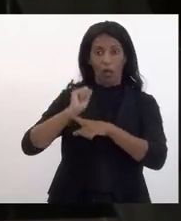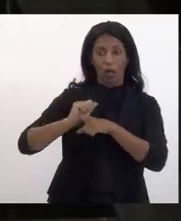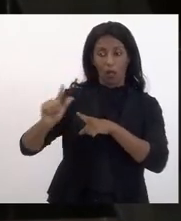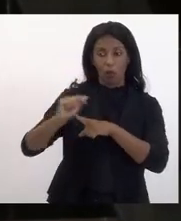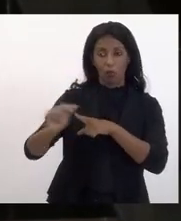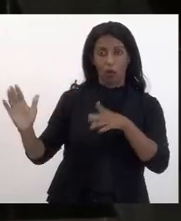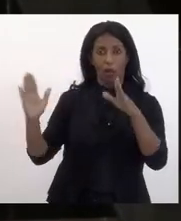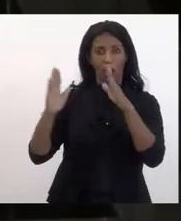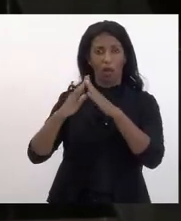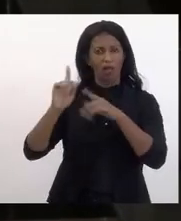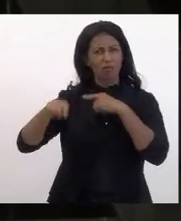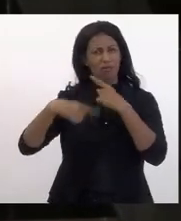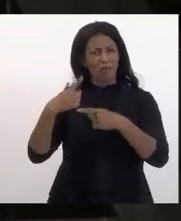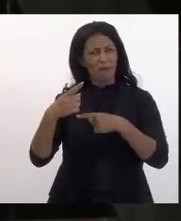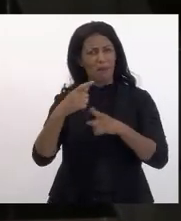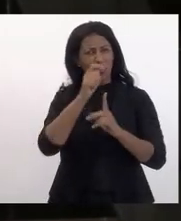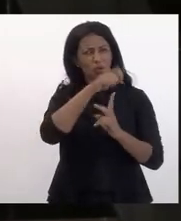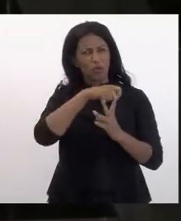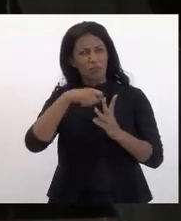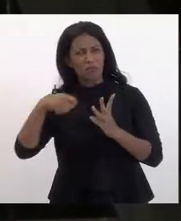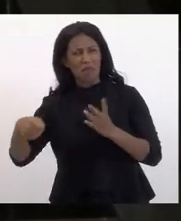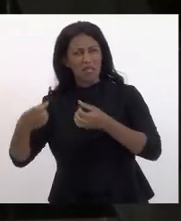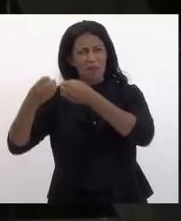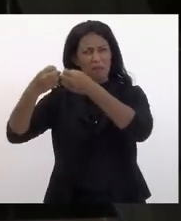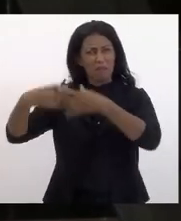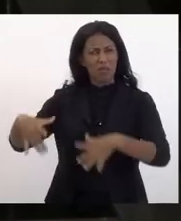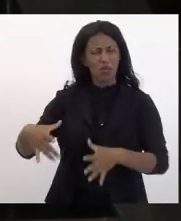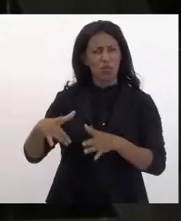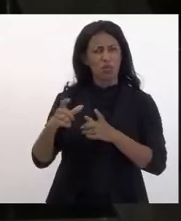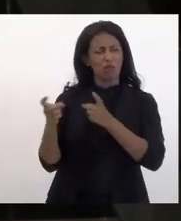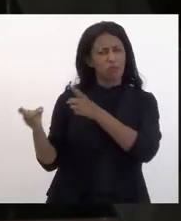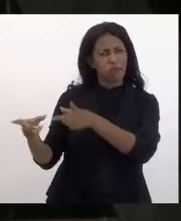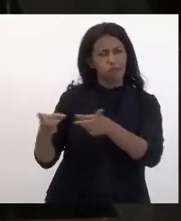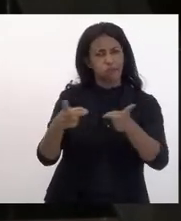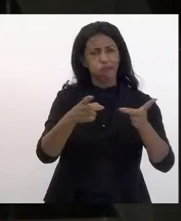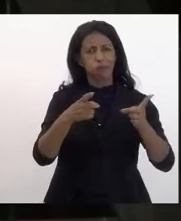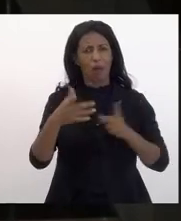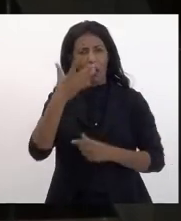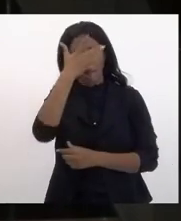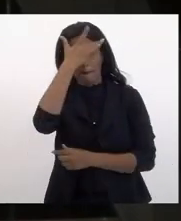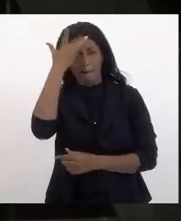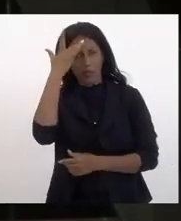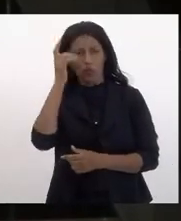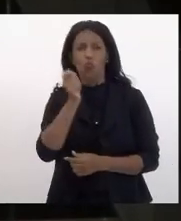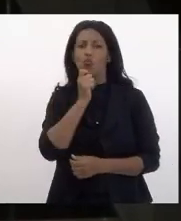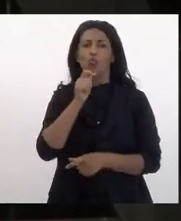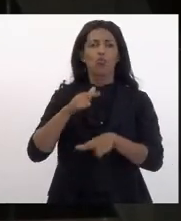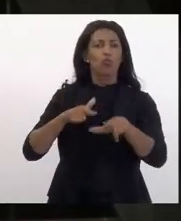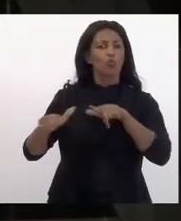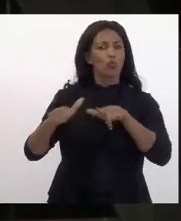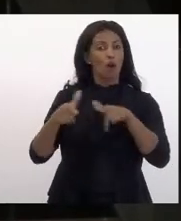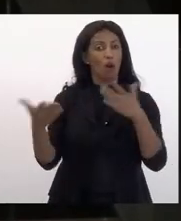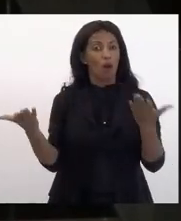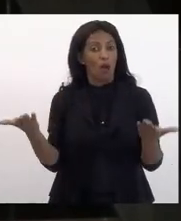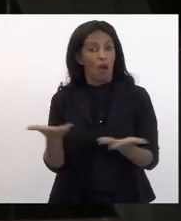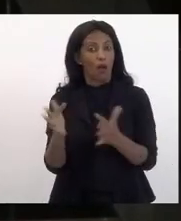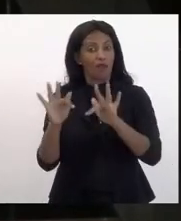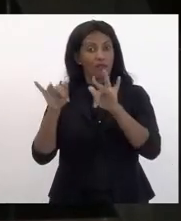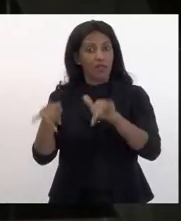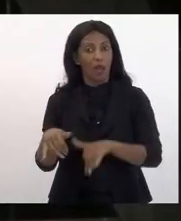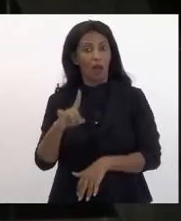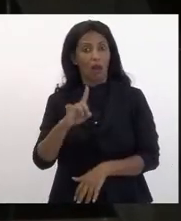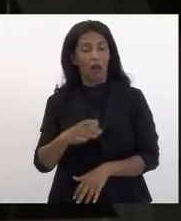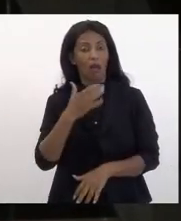de meses de prejuízo financeiro para o comércio, de pessoas desempregadas, agora no final do